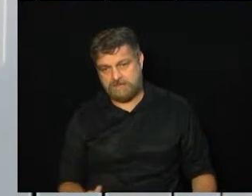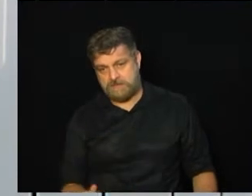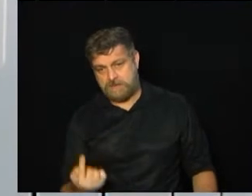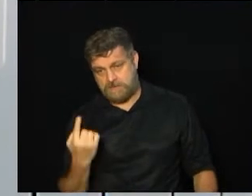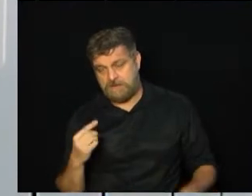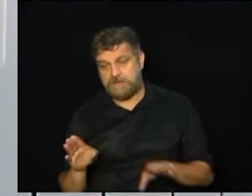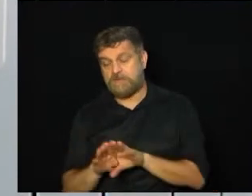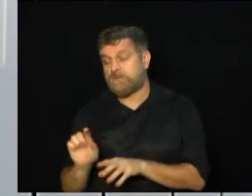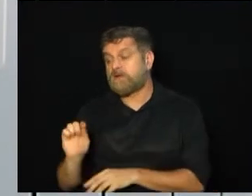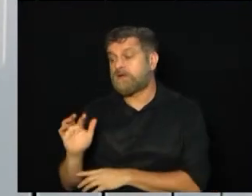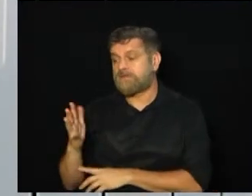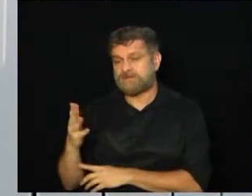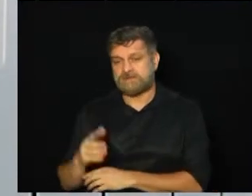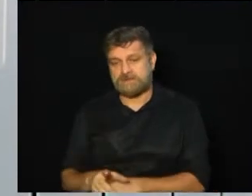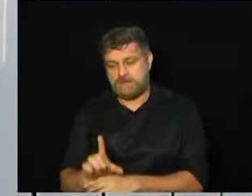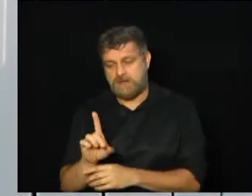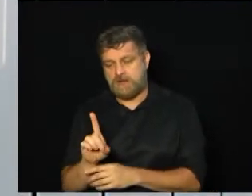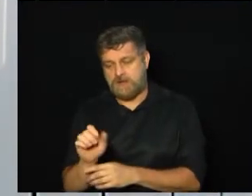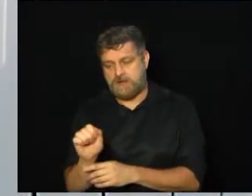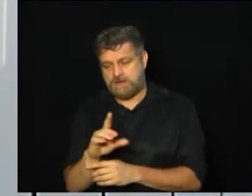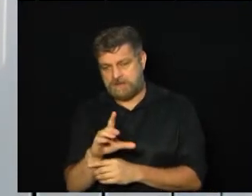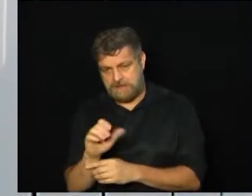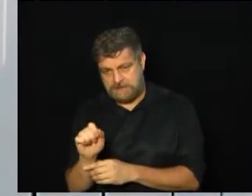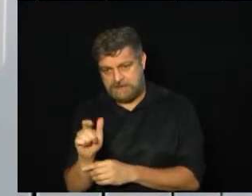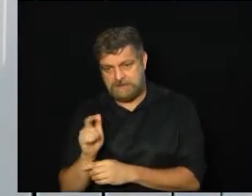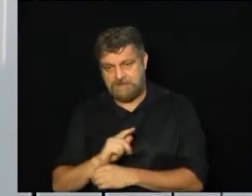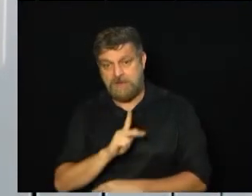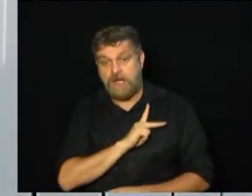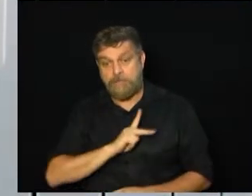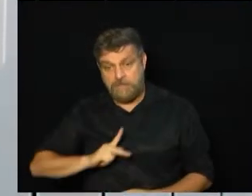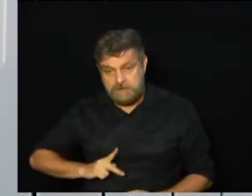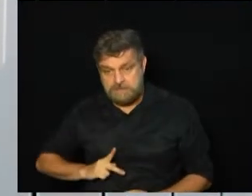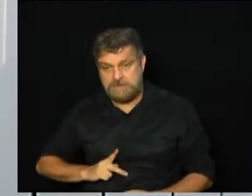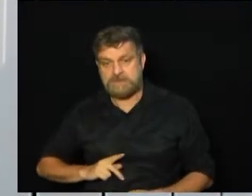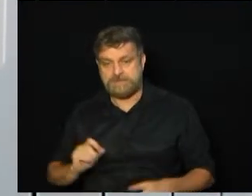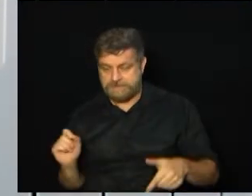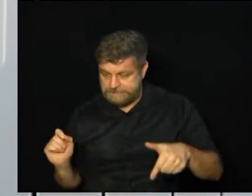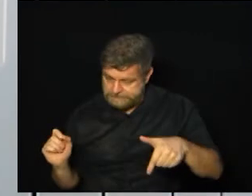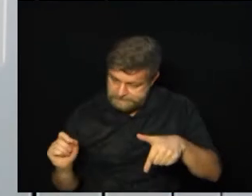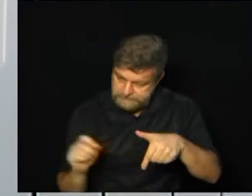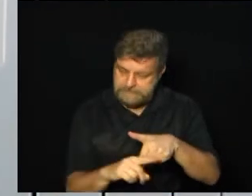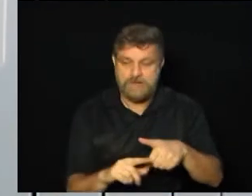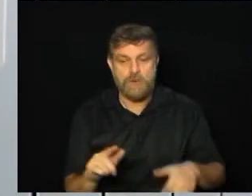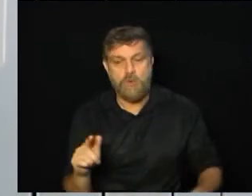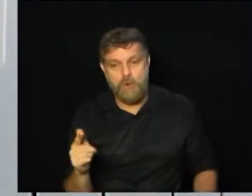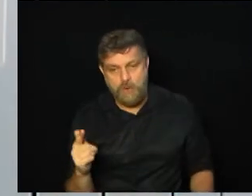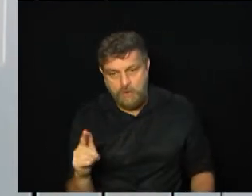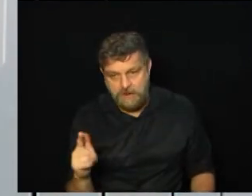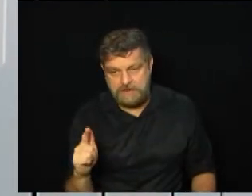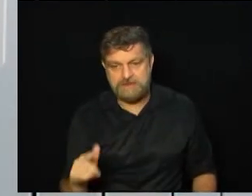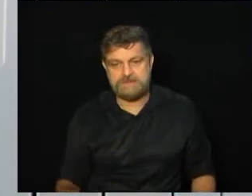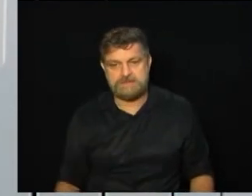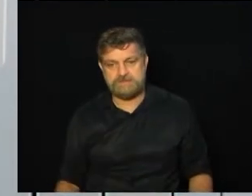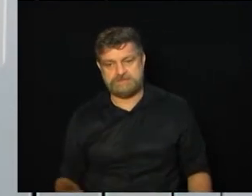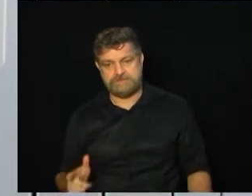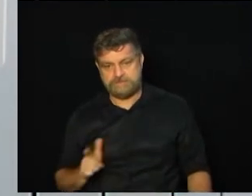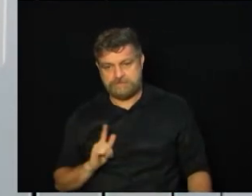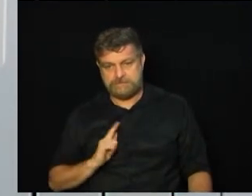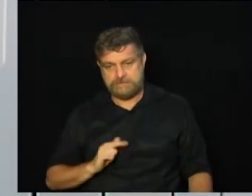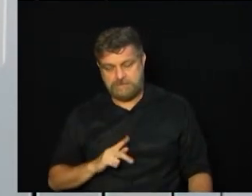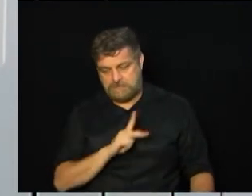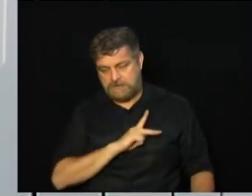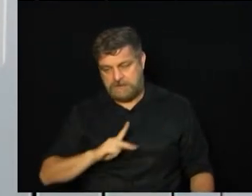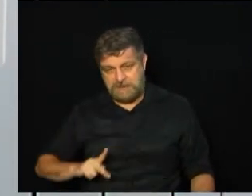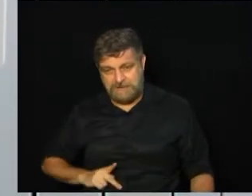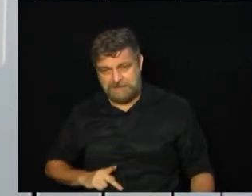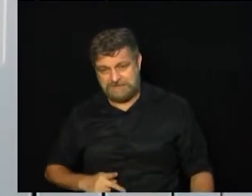lado também, porque o Dadá Belmonte passou pela Ponte Preta e marcou gol a favor do Goiás. Bom, a Ponte terminou a